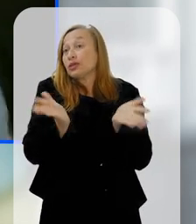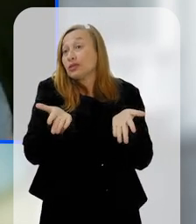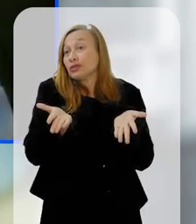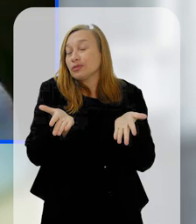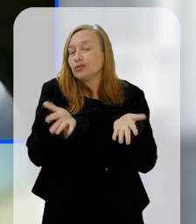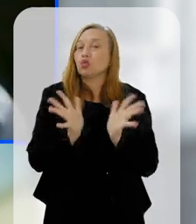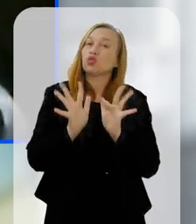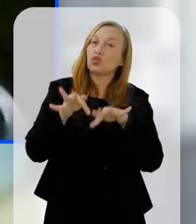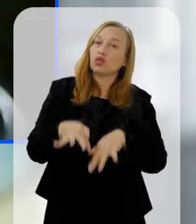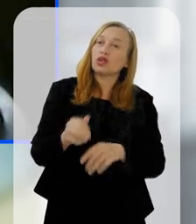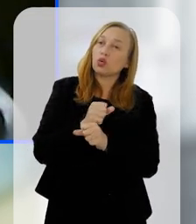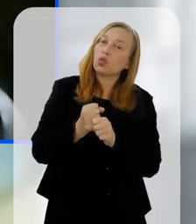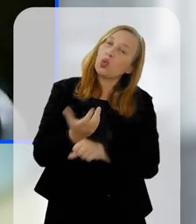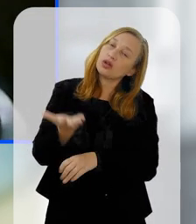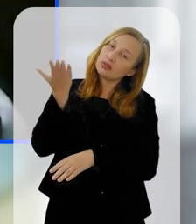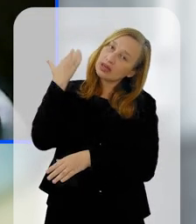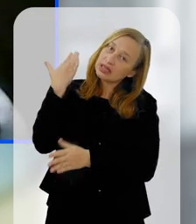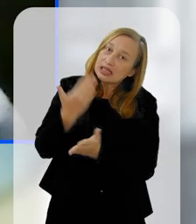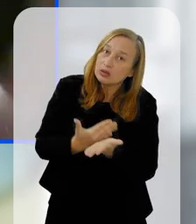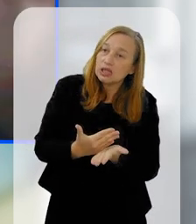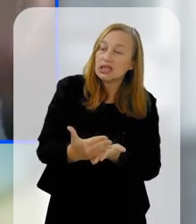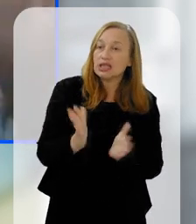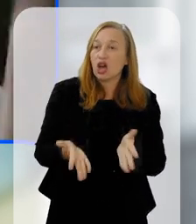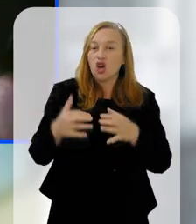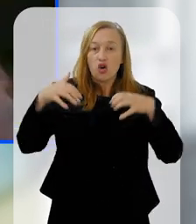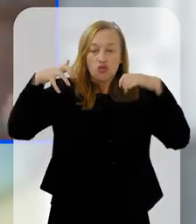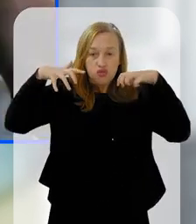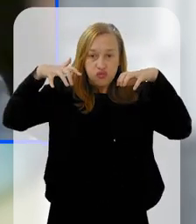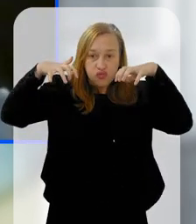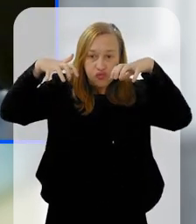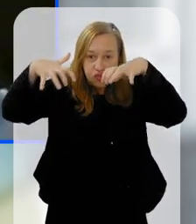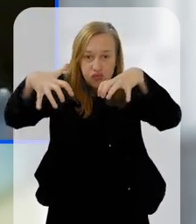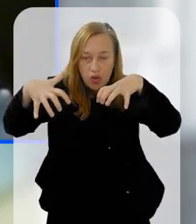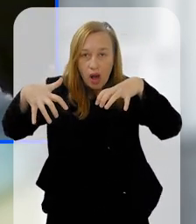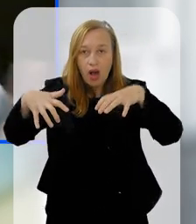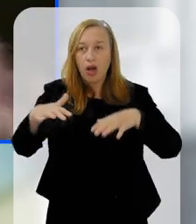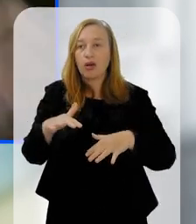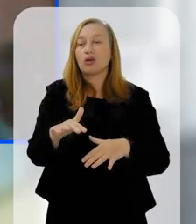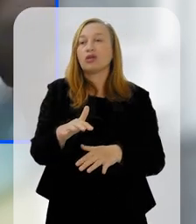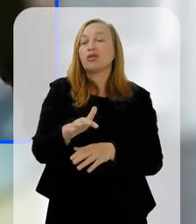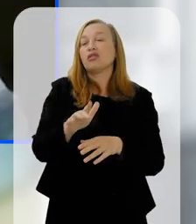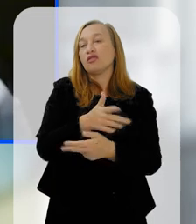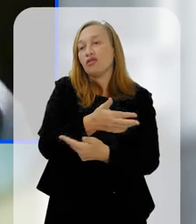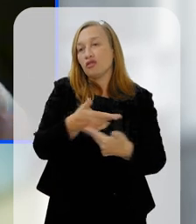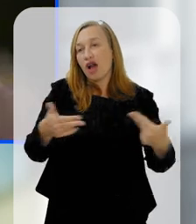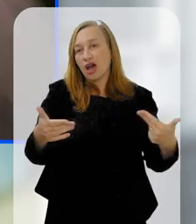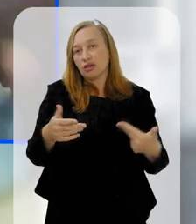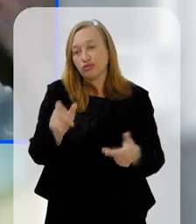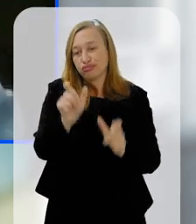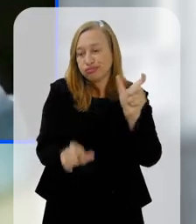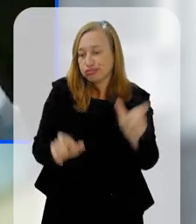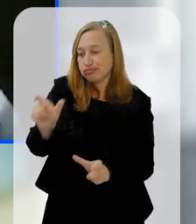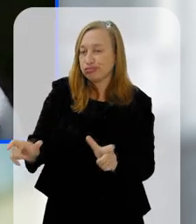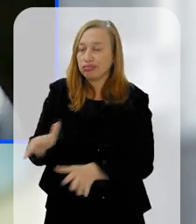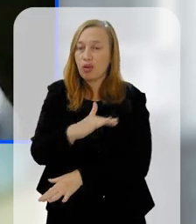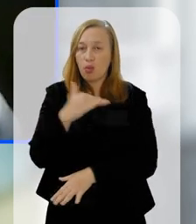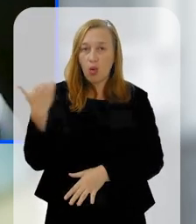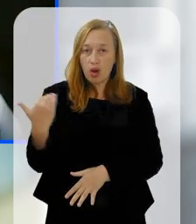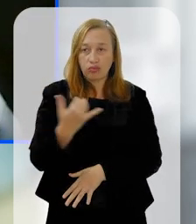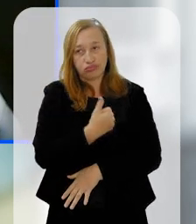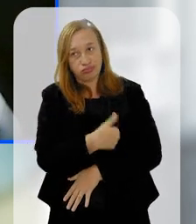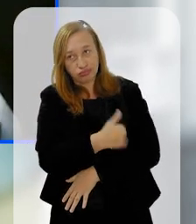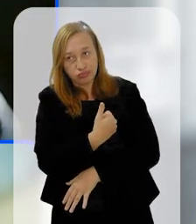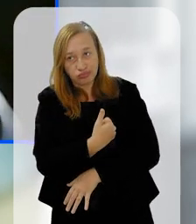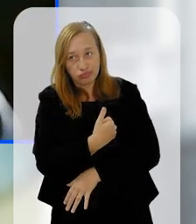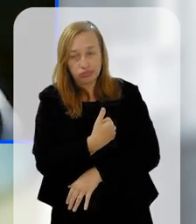Agora, final do ano passado, início desse ano, choveu muito, morreu gente na Baixada, em Nova Iguaçu, em Belford Roxo, em